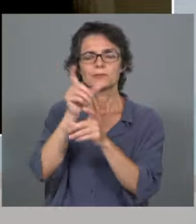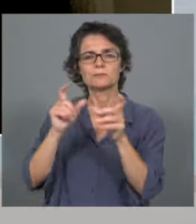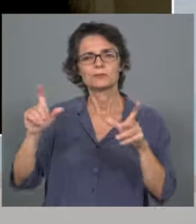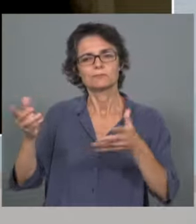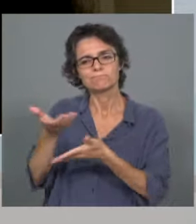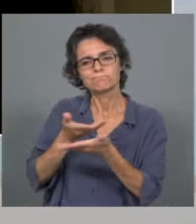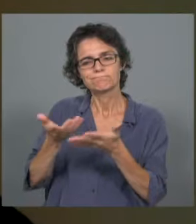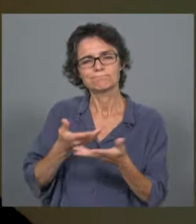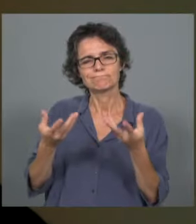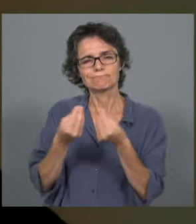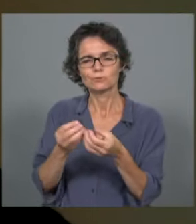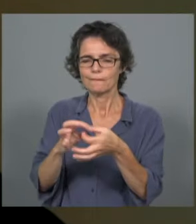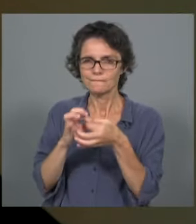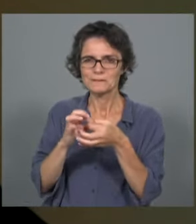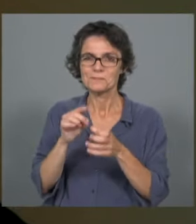Sim, é verdade.